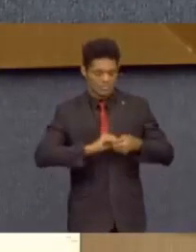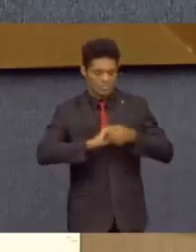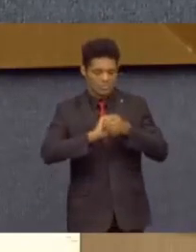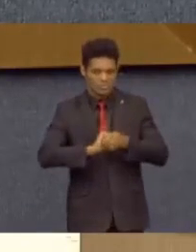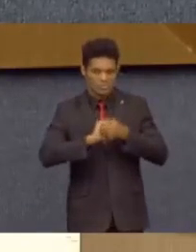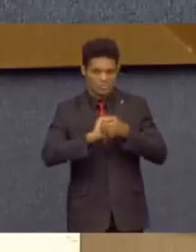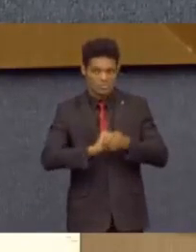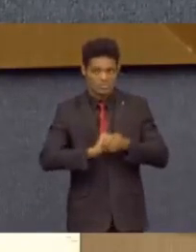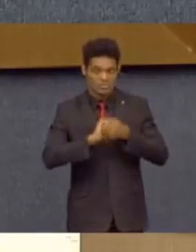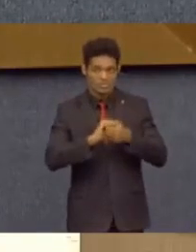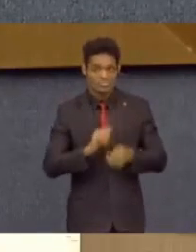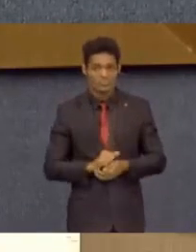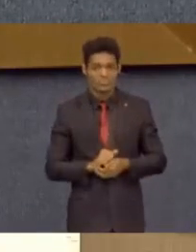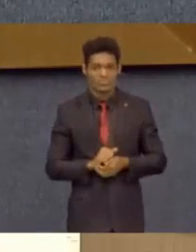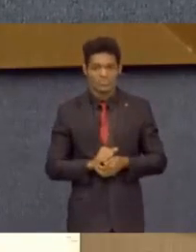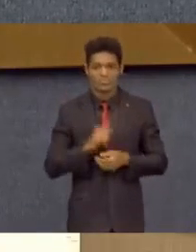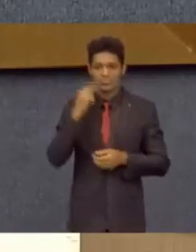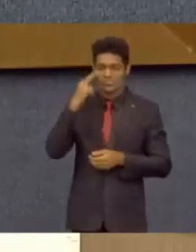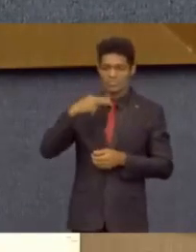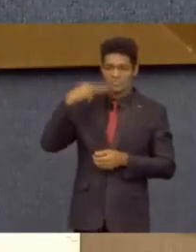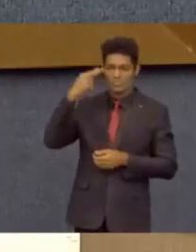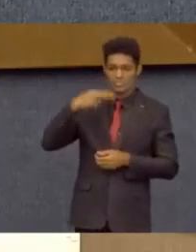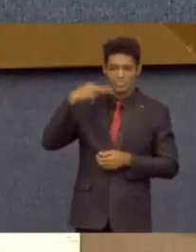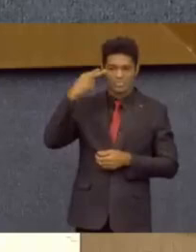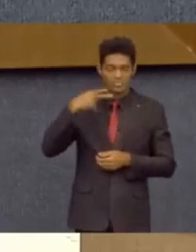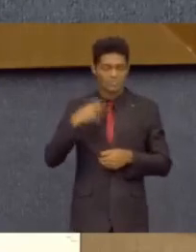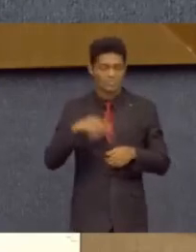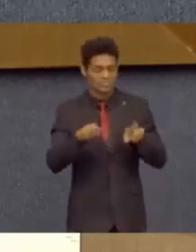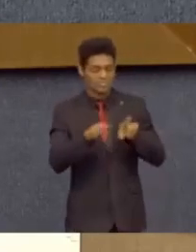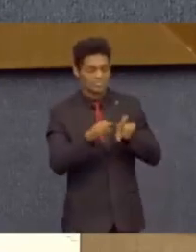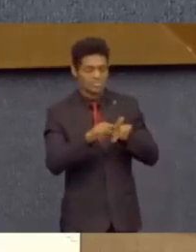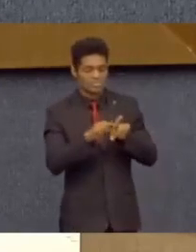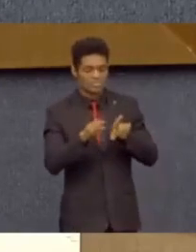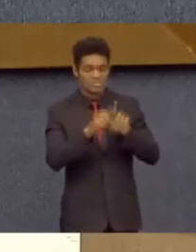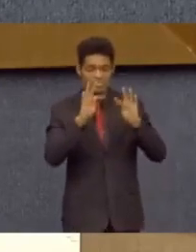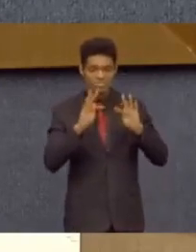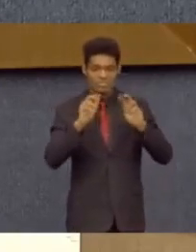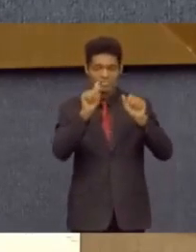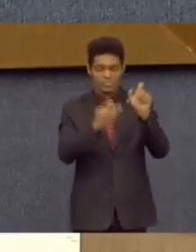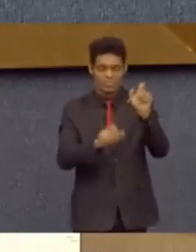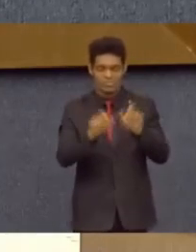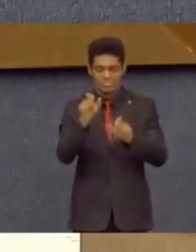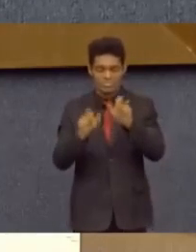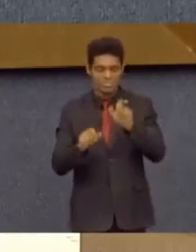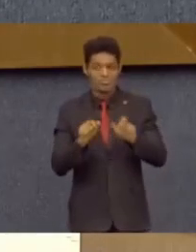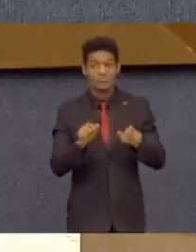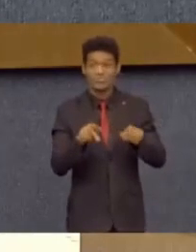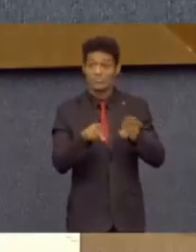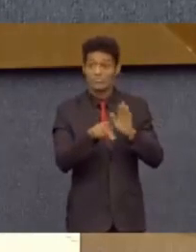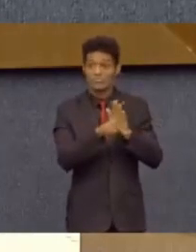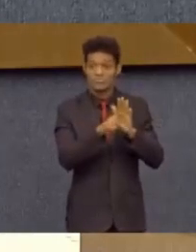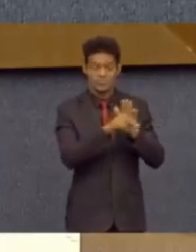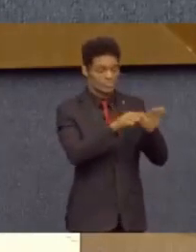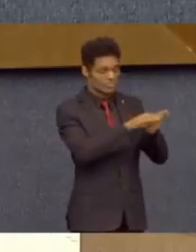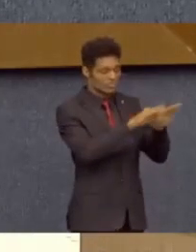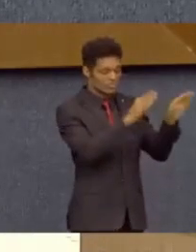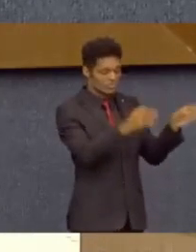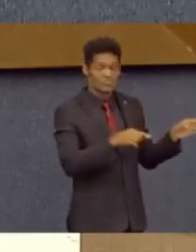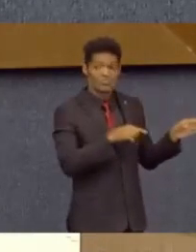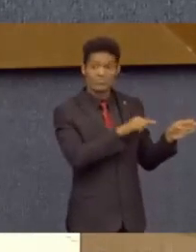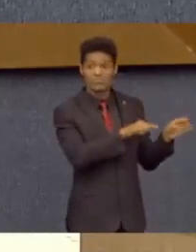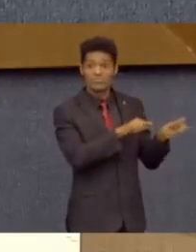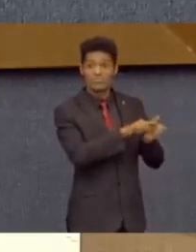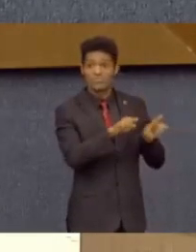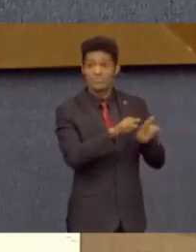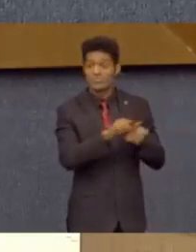Cumprimento vossas senhorias, vereadores, todos aqueles que compõem a mesa e todos aqueles